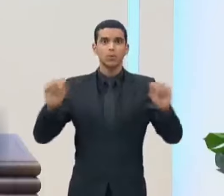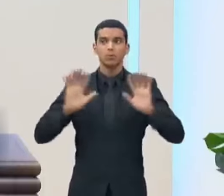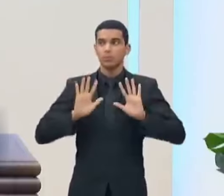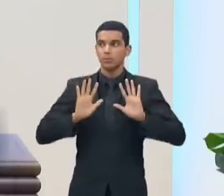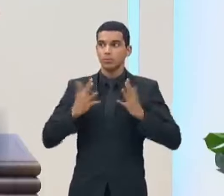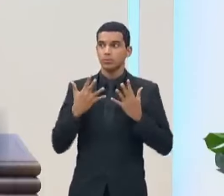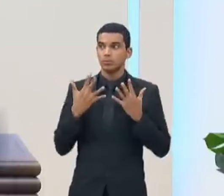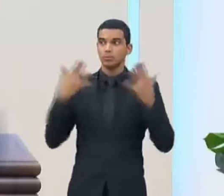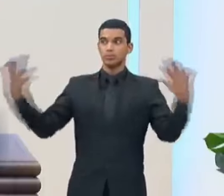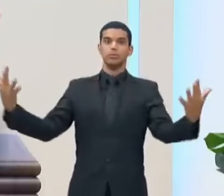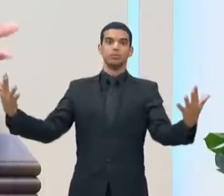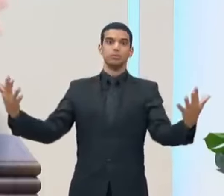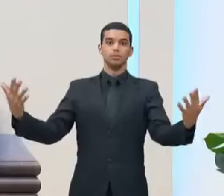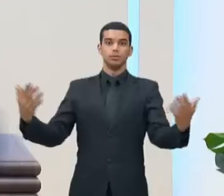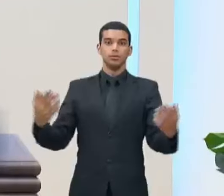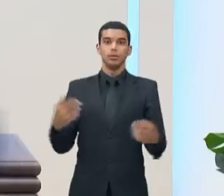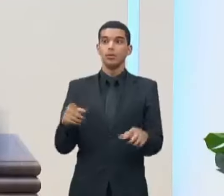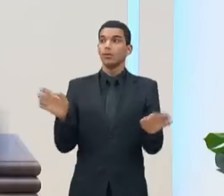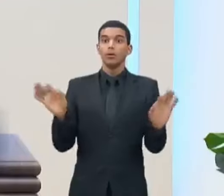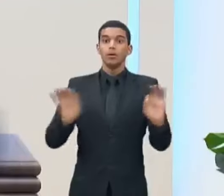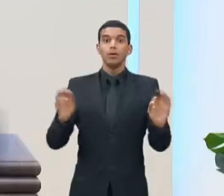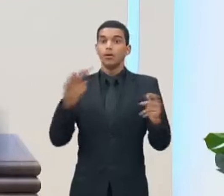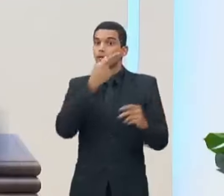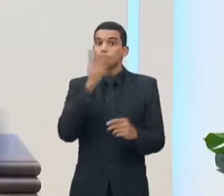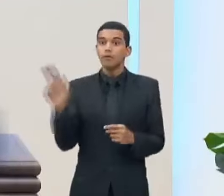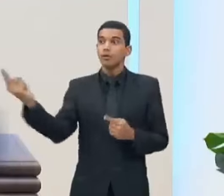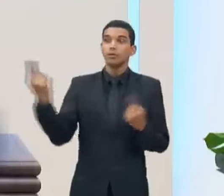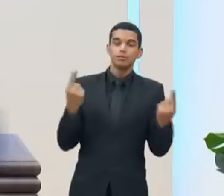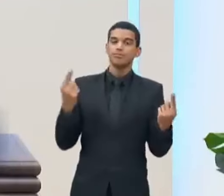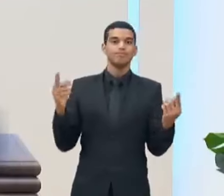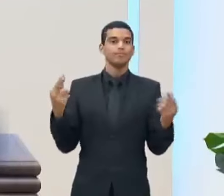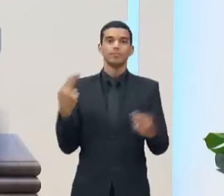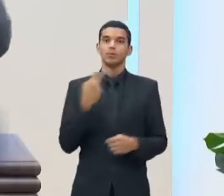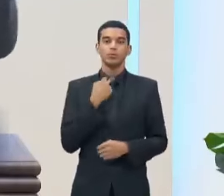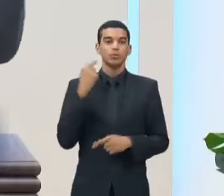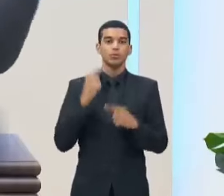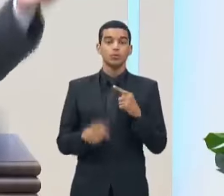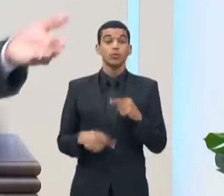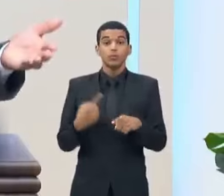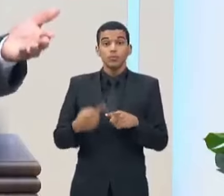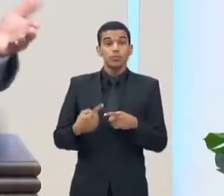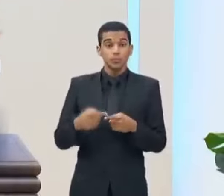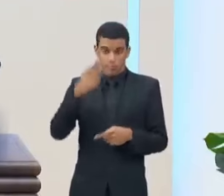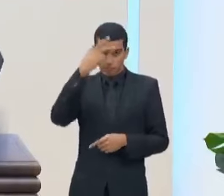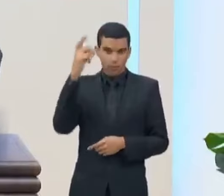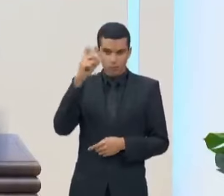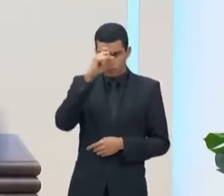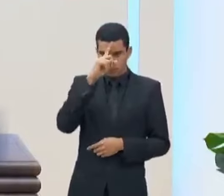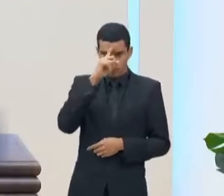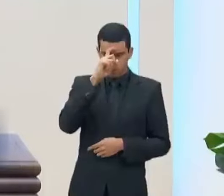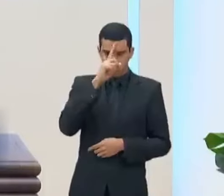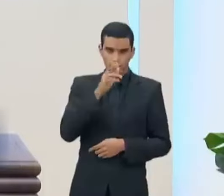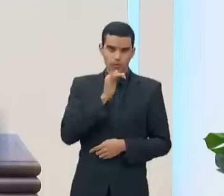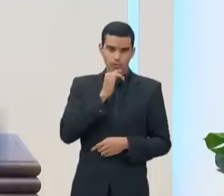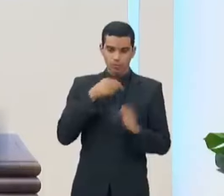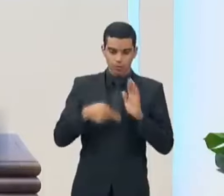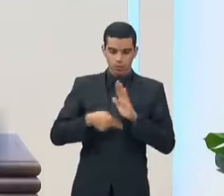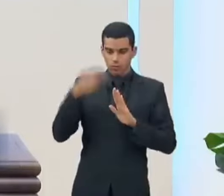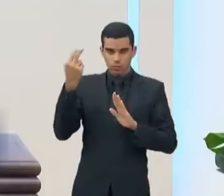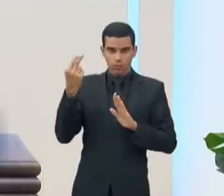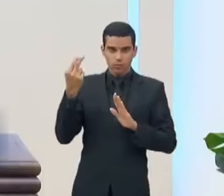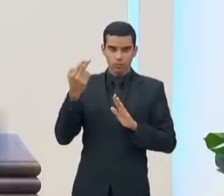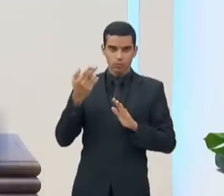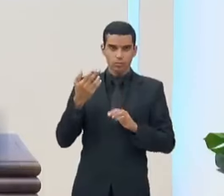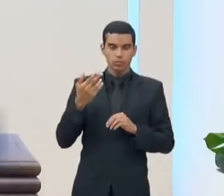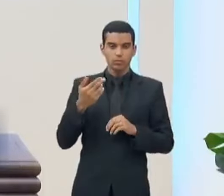receber visitas? Porque se uma pessoa está doente, está hospitalizada, ou fez uma cirurgia,